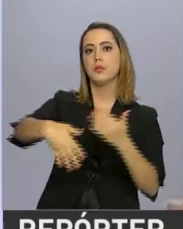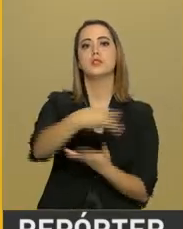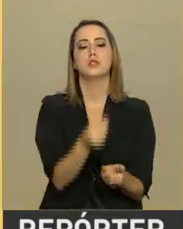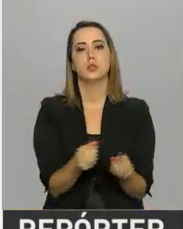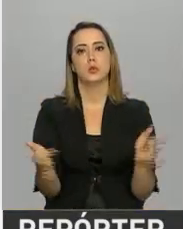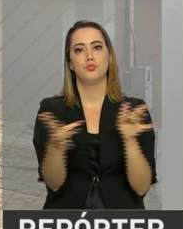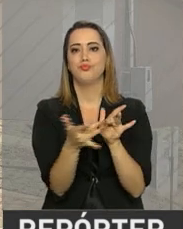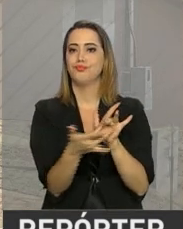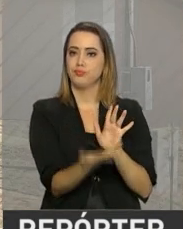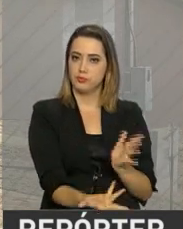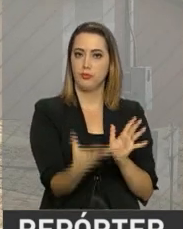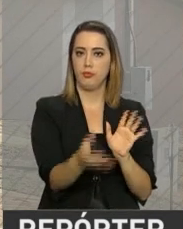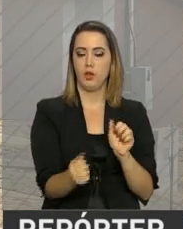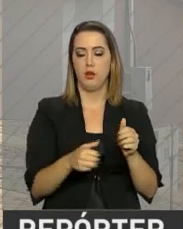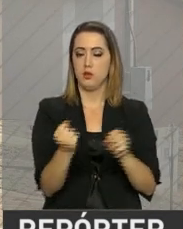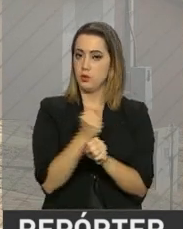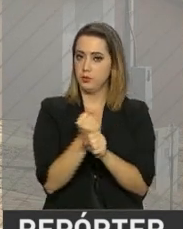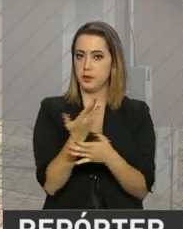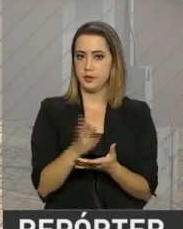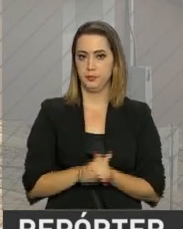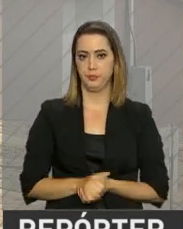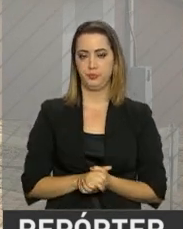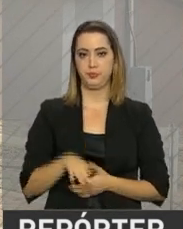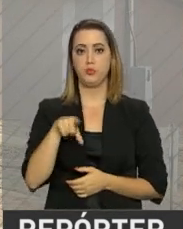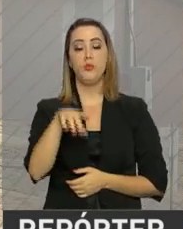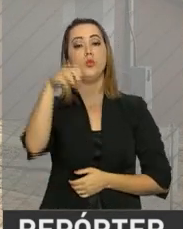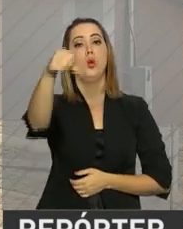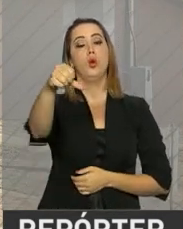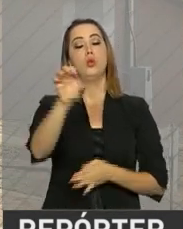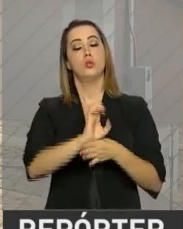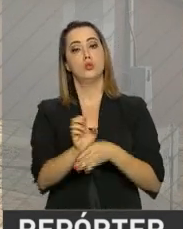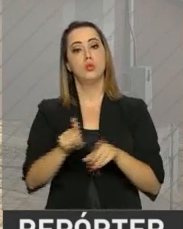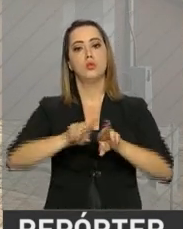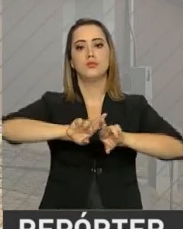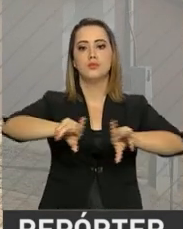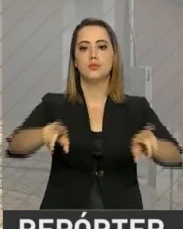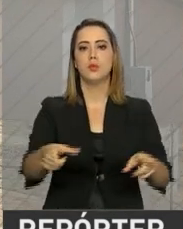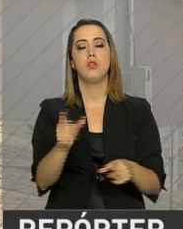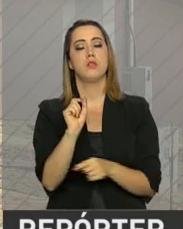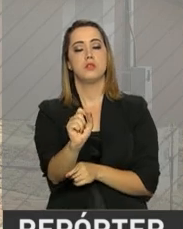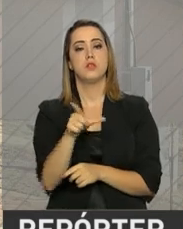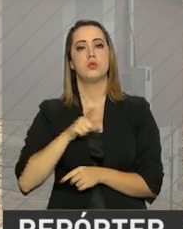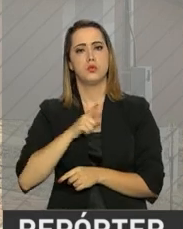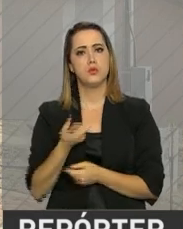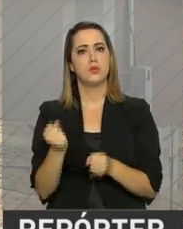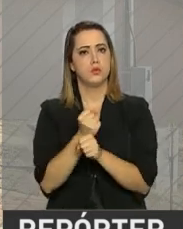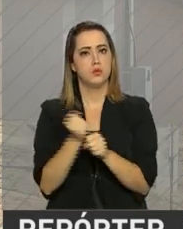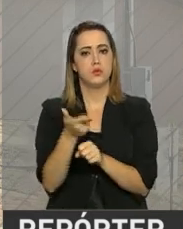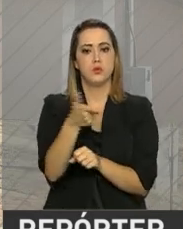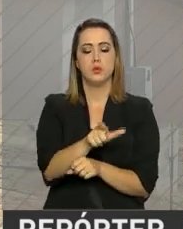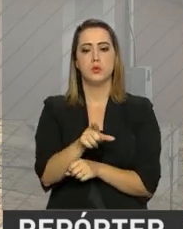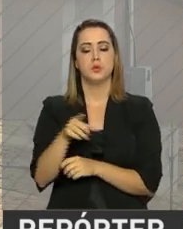ligado a elas no total serão retomadas obras em nove estados acre alagoas amazonas pará pernambuco paraná